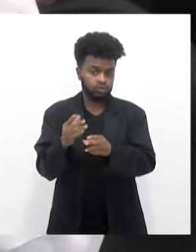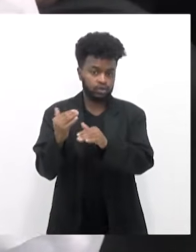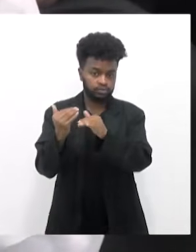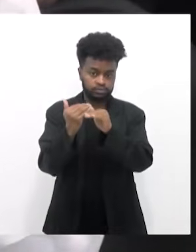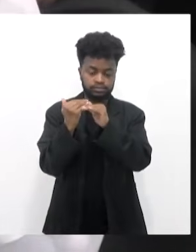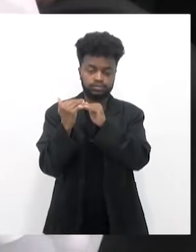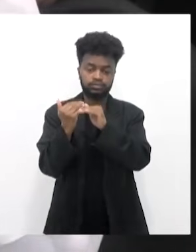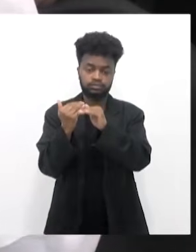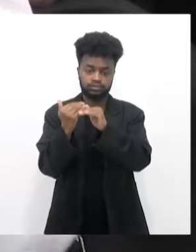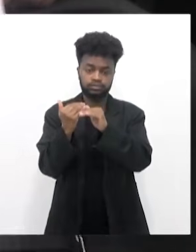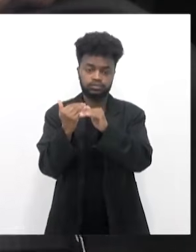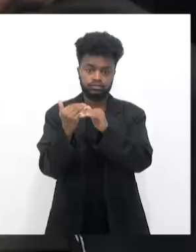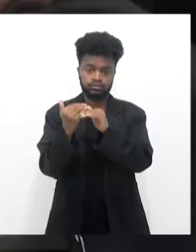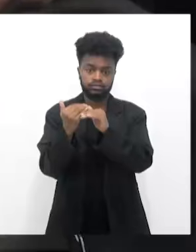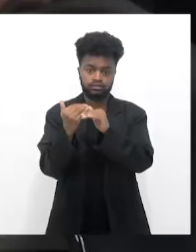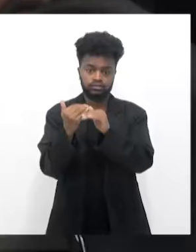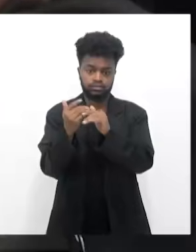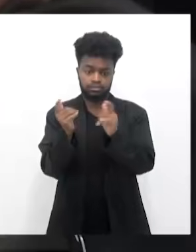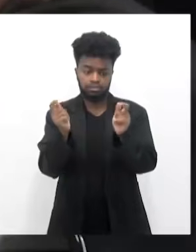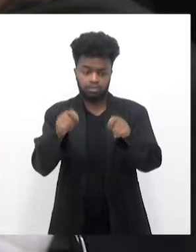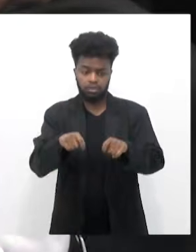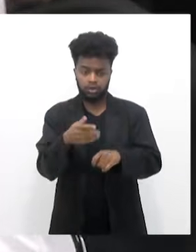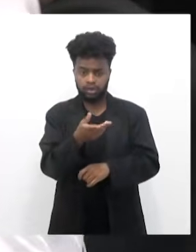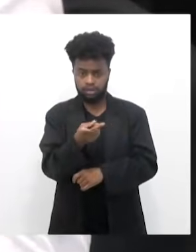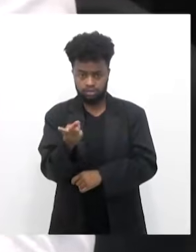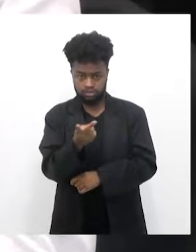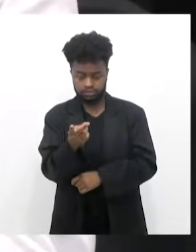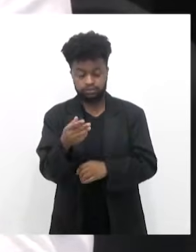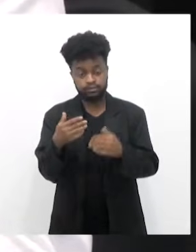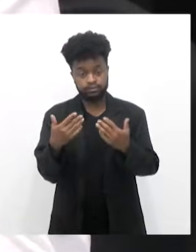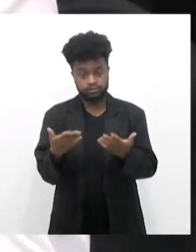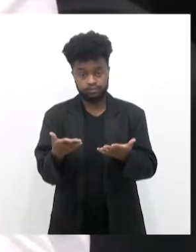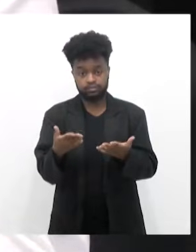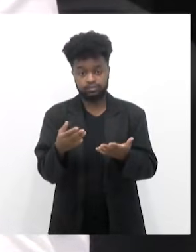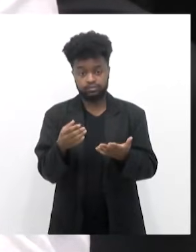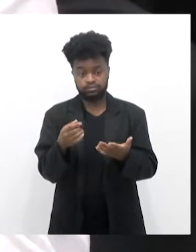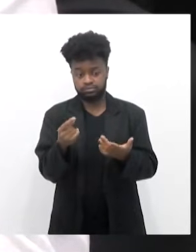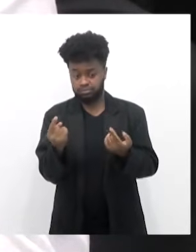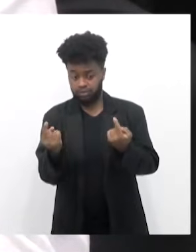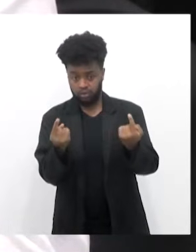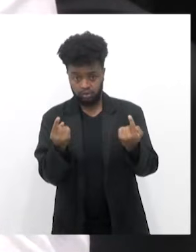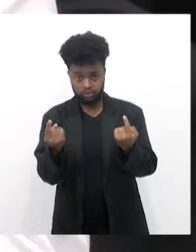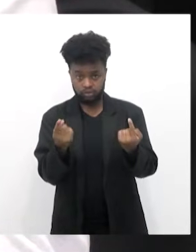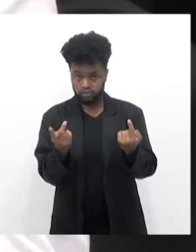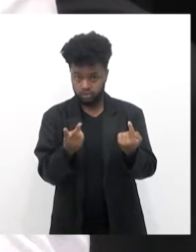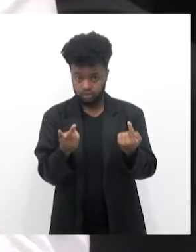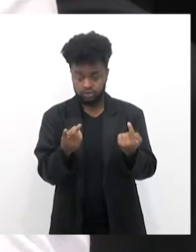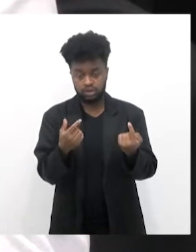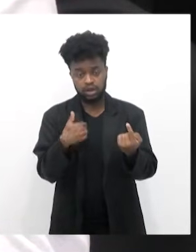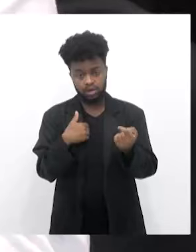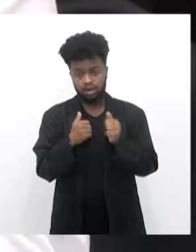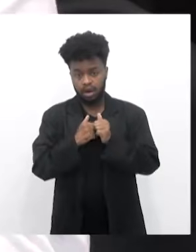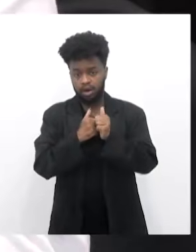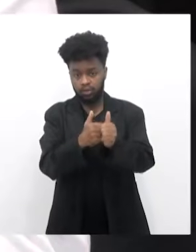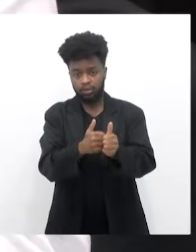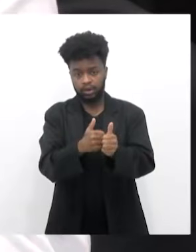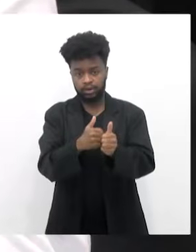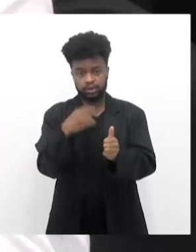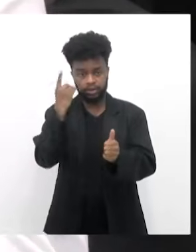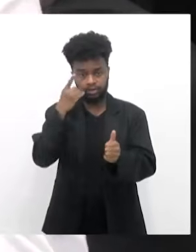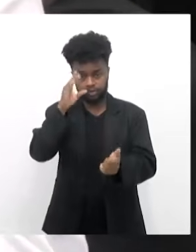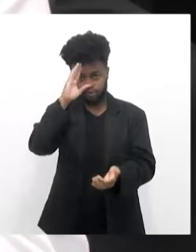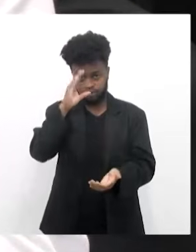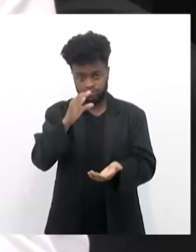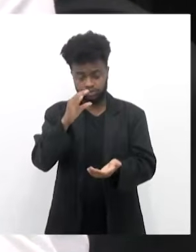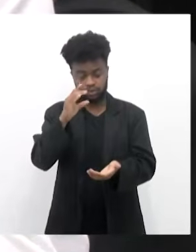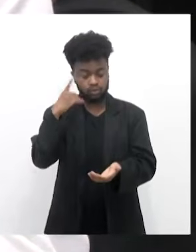igualdade de poder, então, seja por um, seja por outro, eu acompanho a tese do deputado Luiz